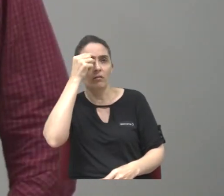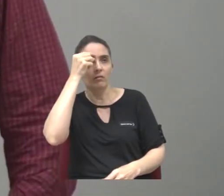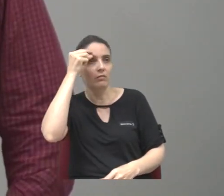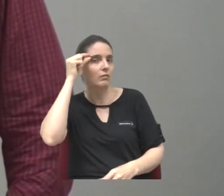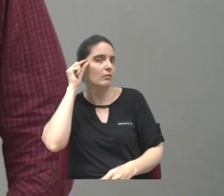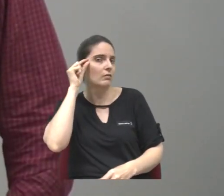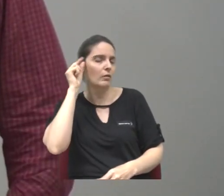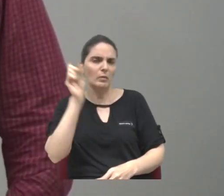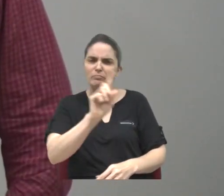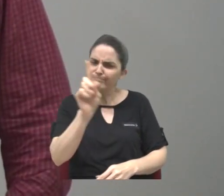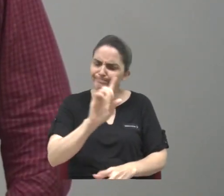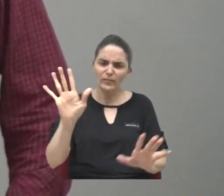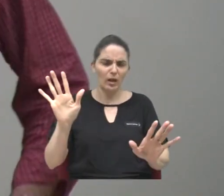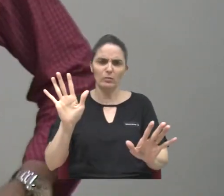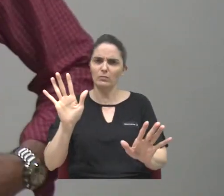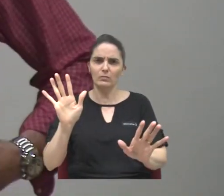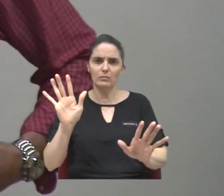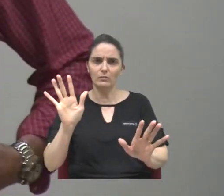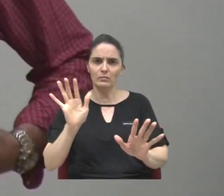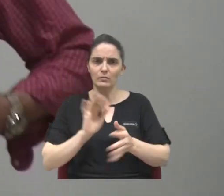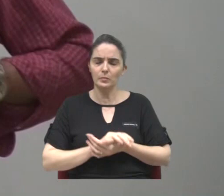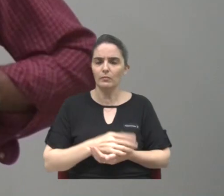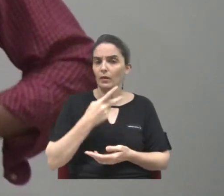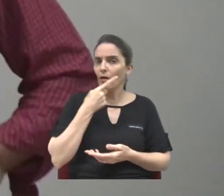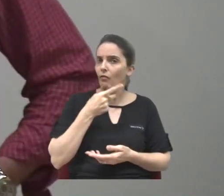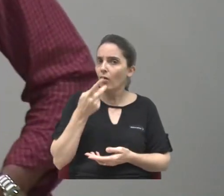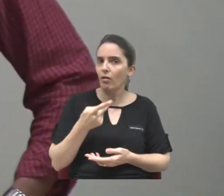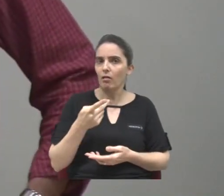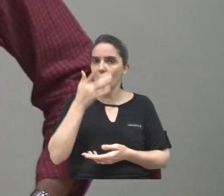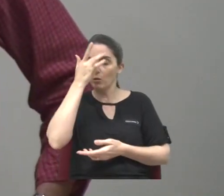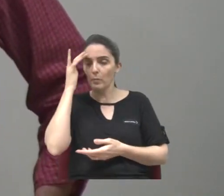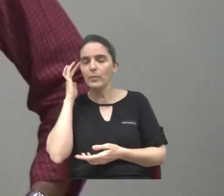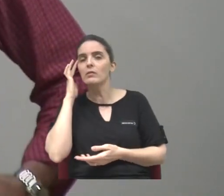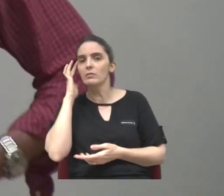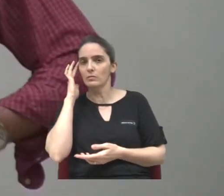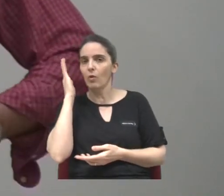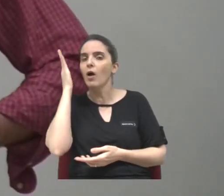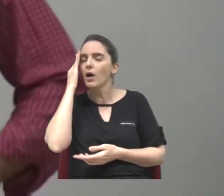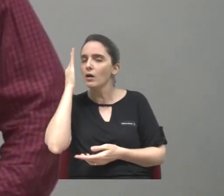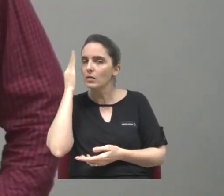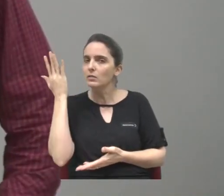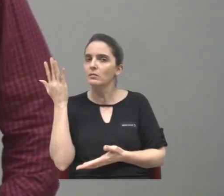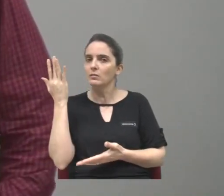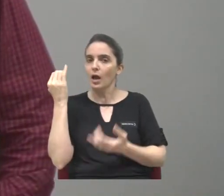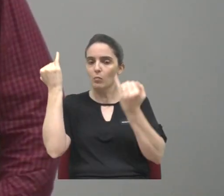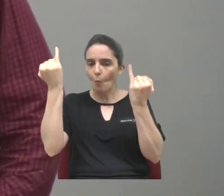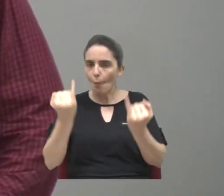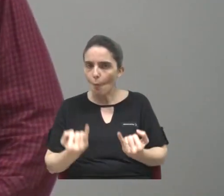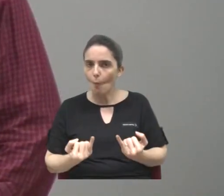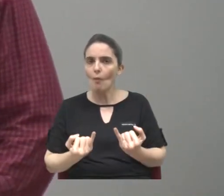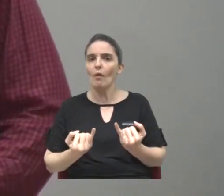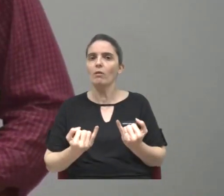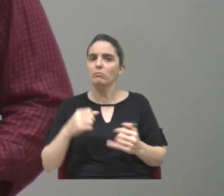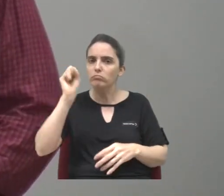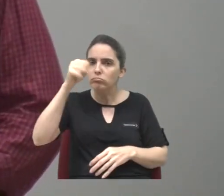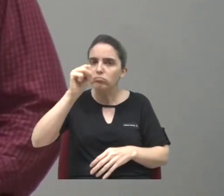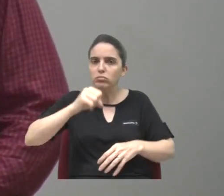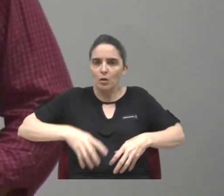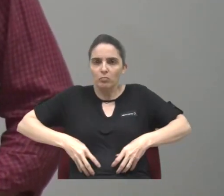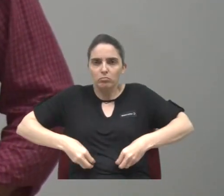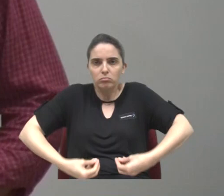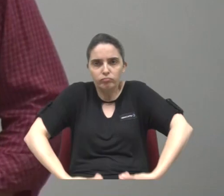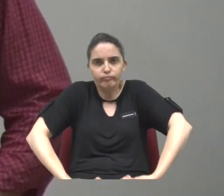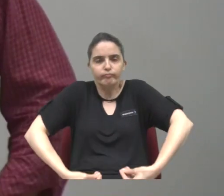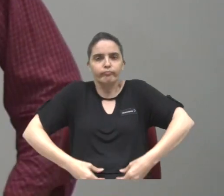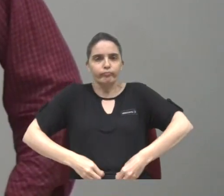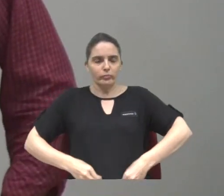disso. É realmente quem tem alguém na família ou sabe que perdeu peso, fica aquele abdômen avental, a coxa